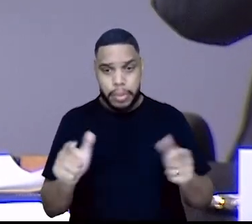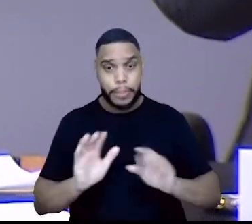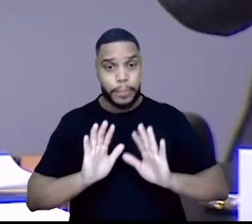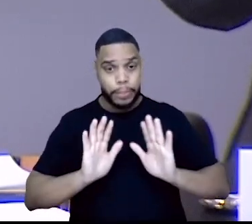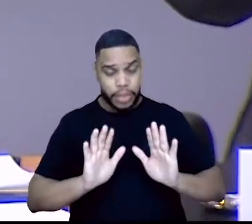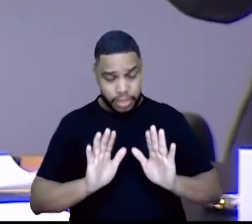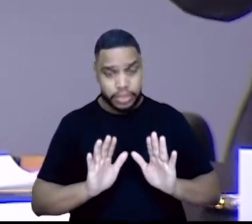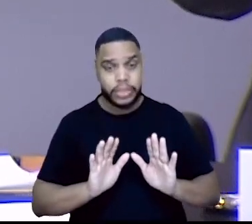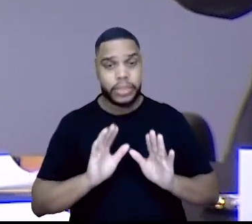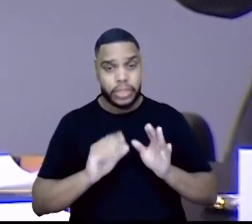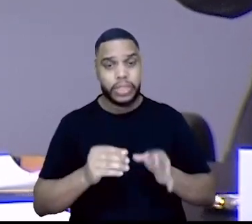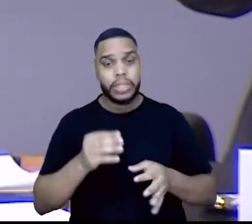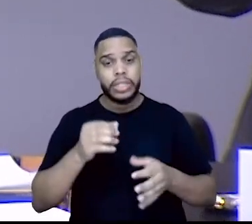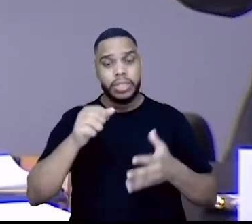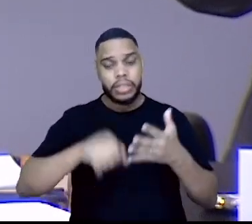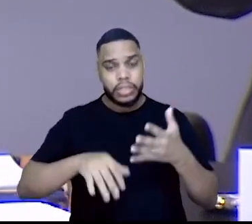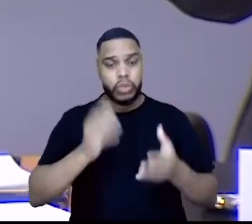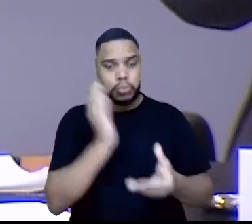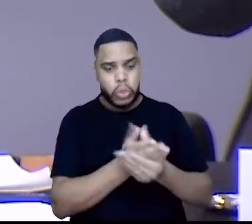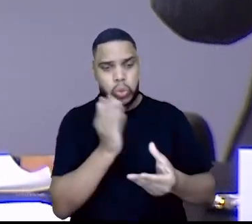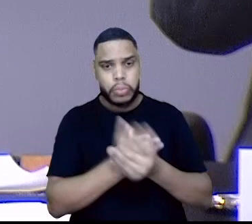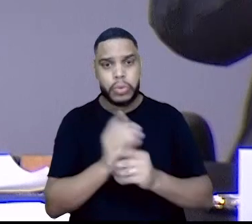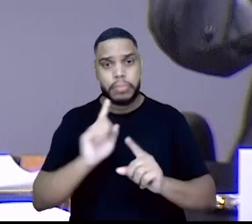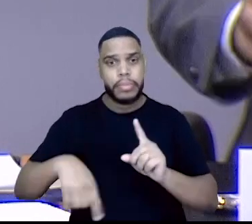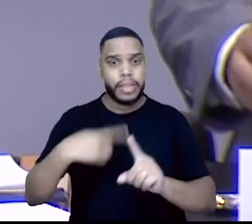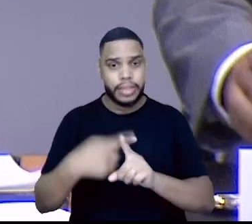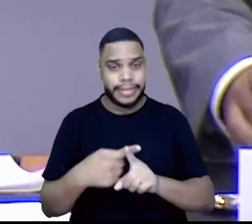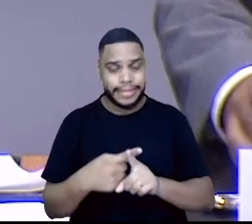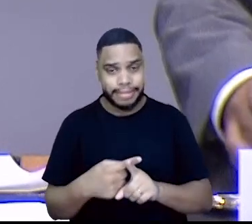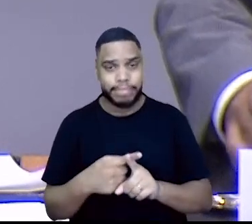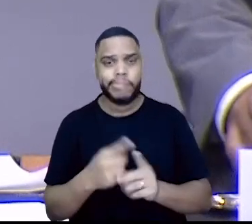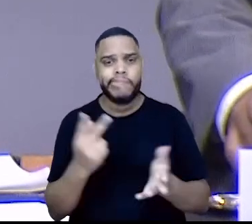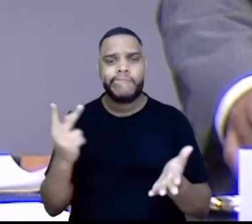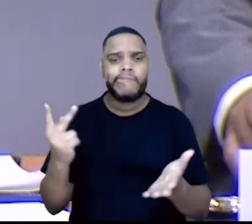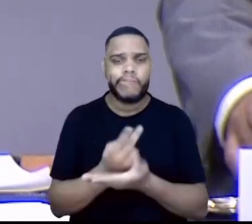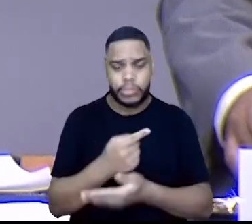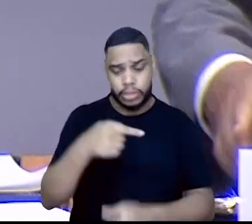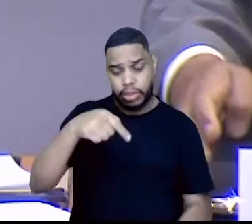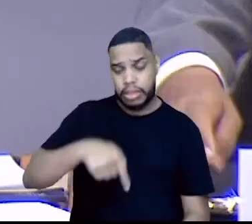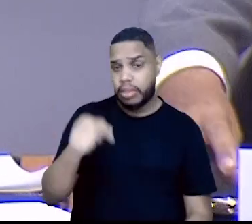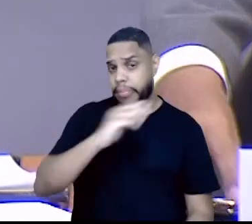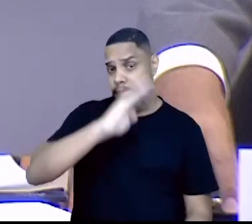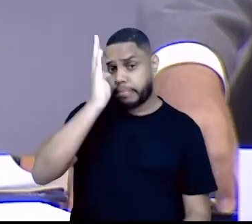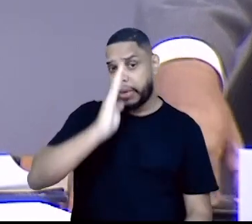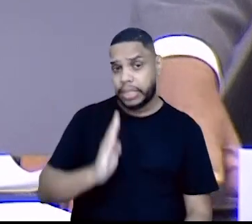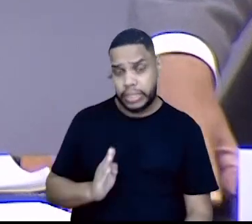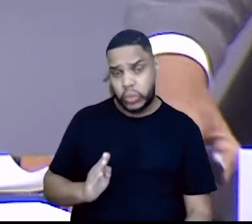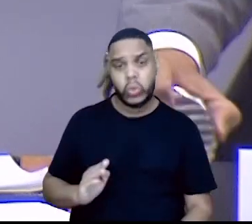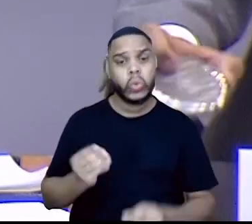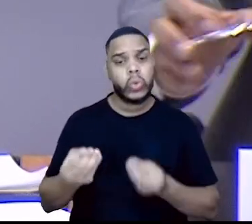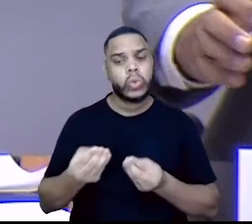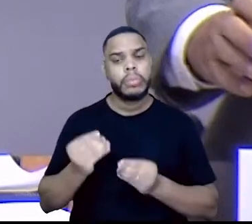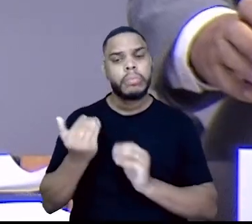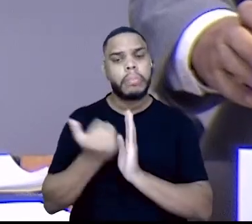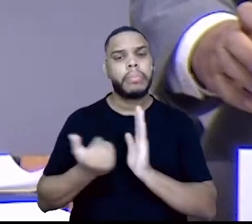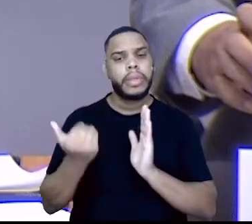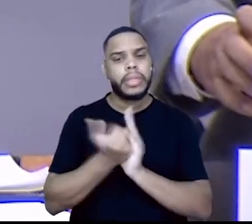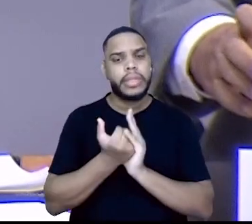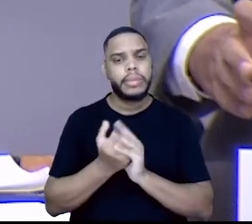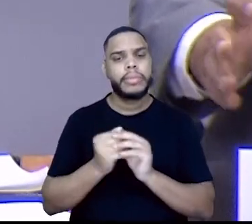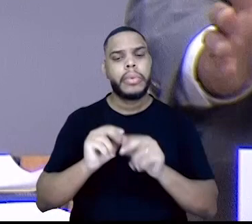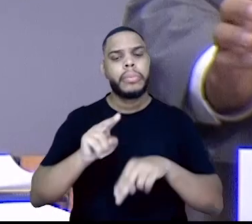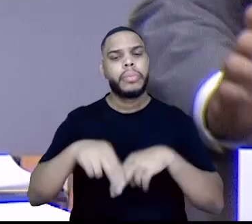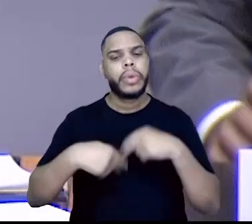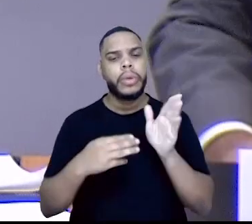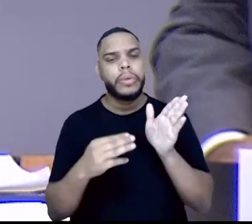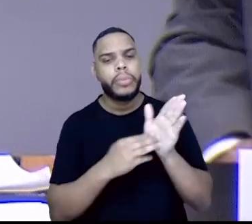de judicialização. Esse fenômeno no Brasil foi potencializado por motivos